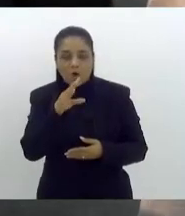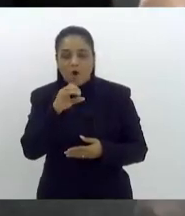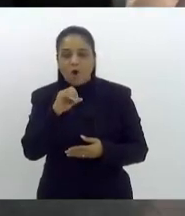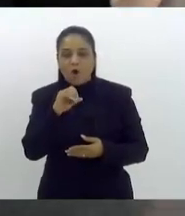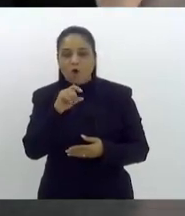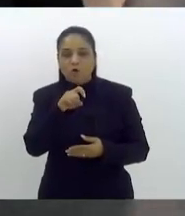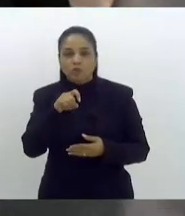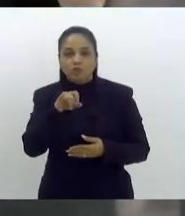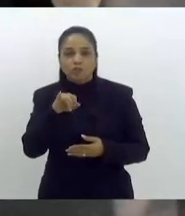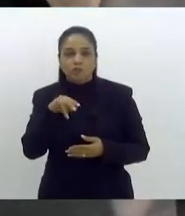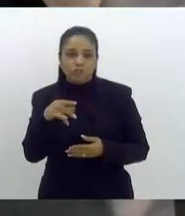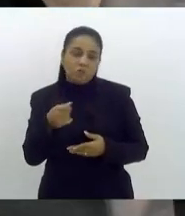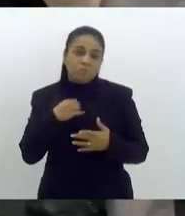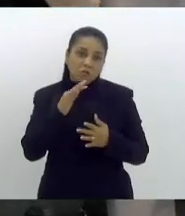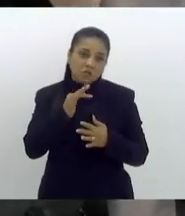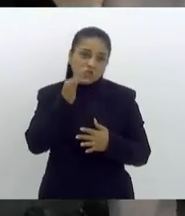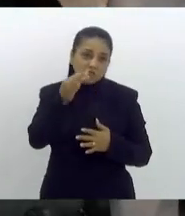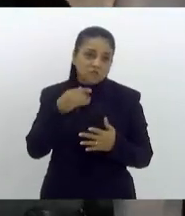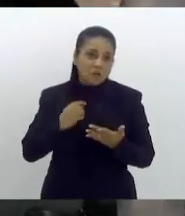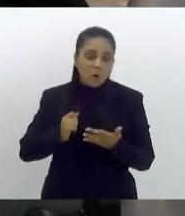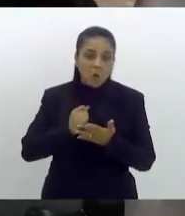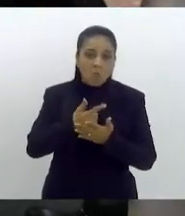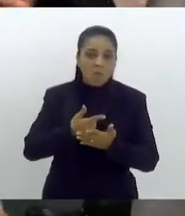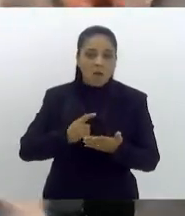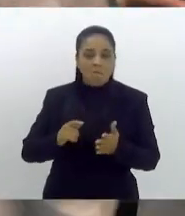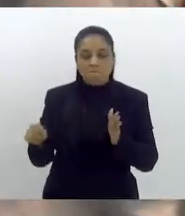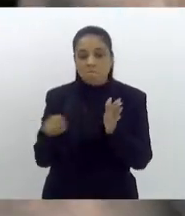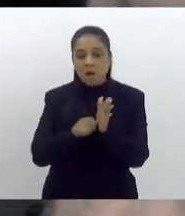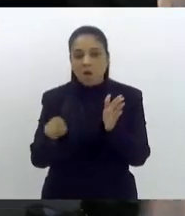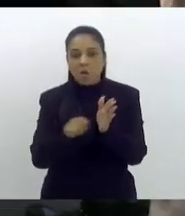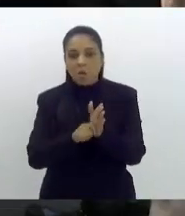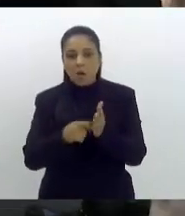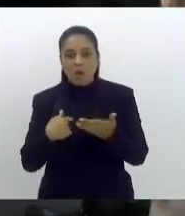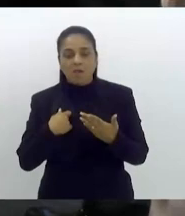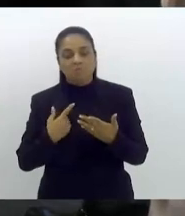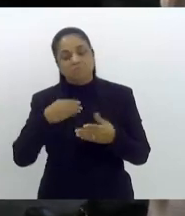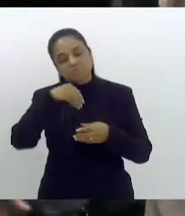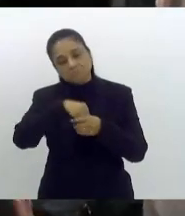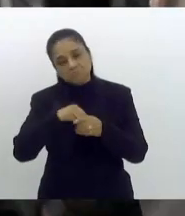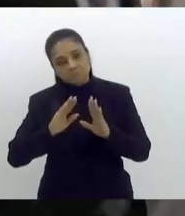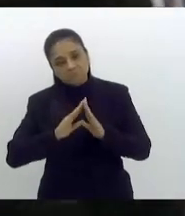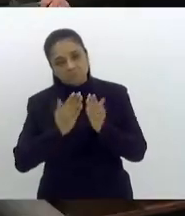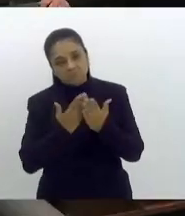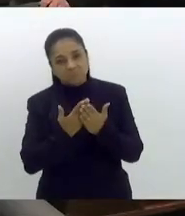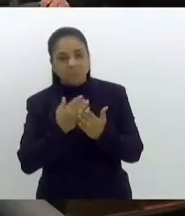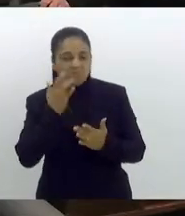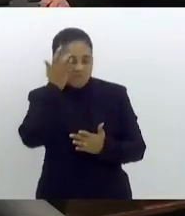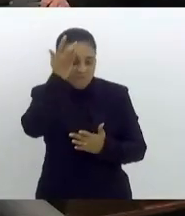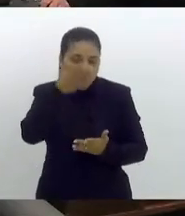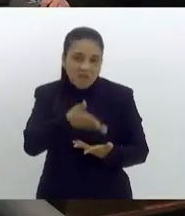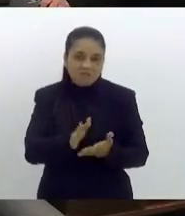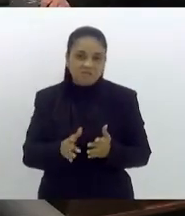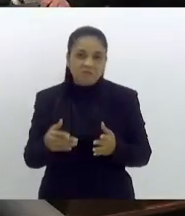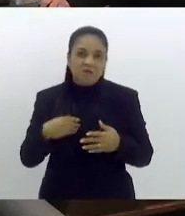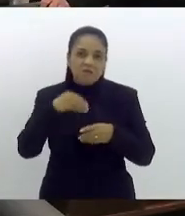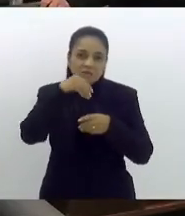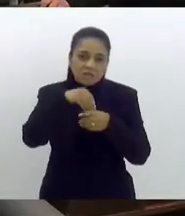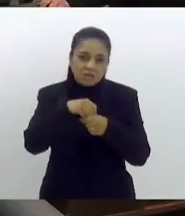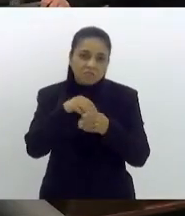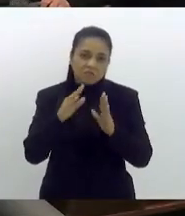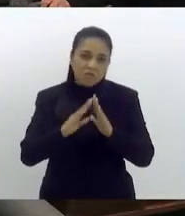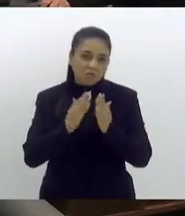do que comer um biscoito em paz no seu recreio então era isso que eu queria falar para encaminhar pelo